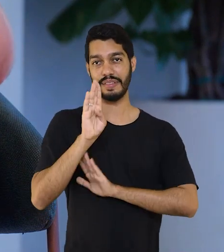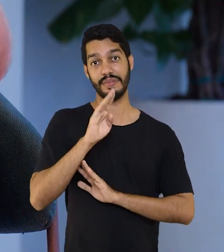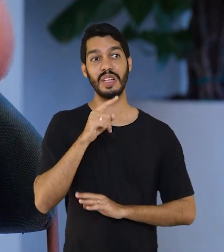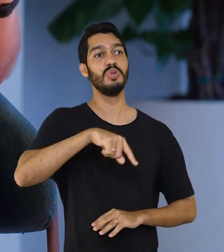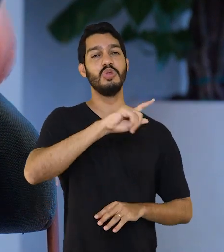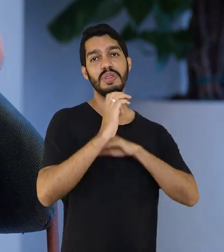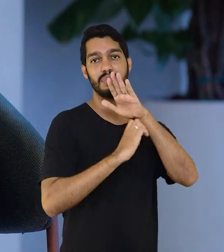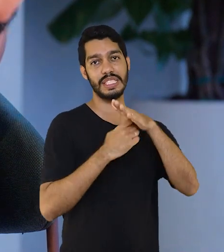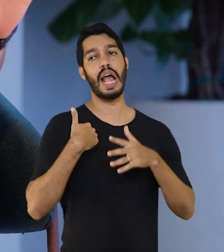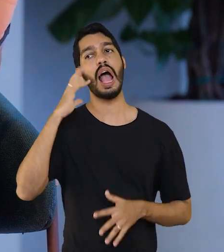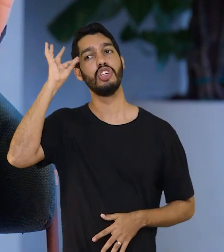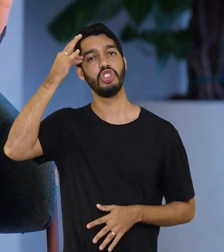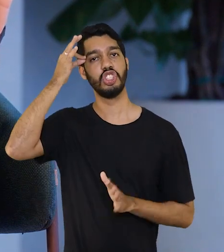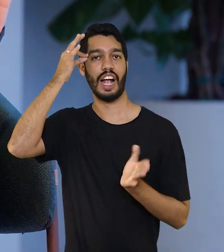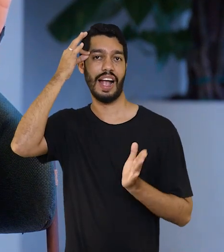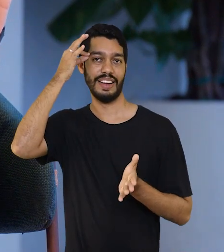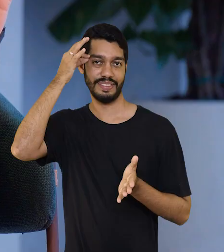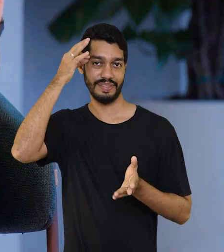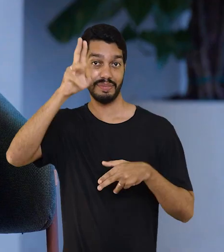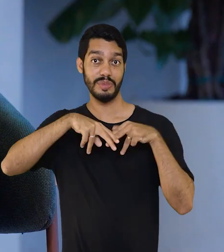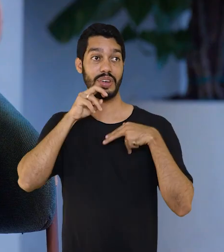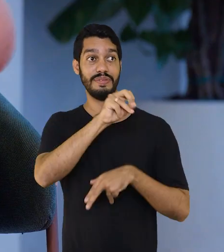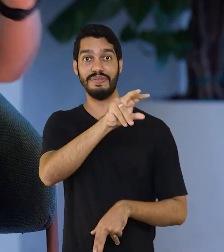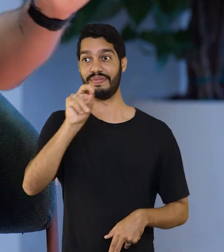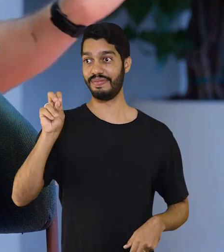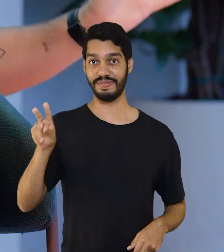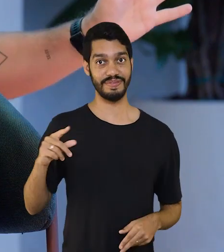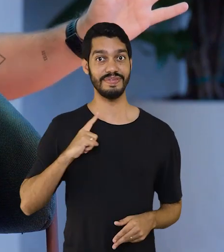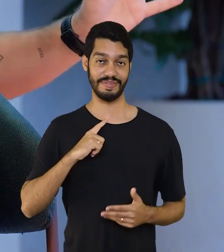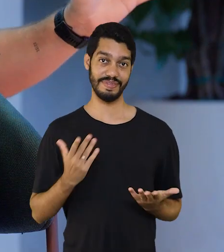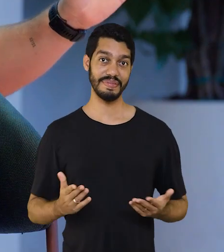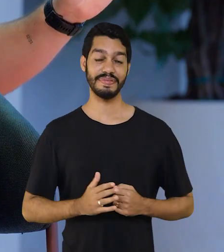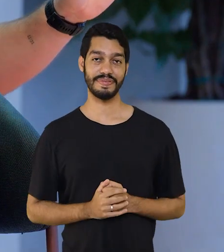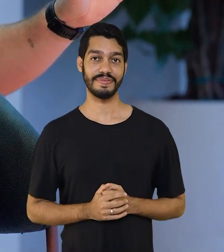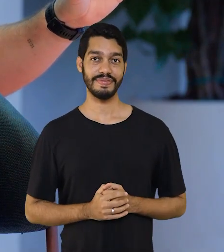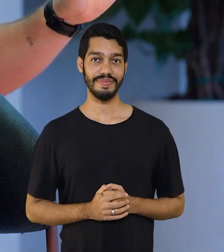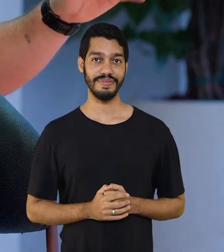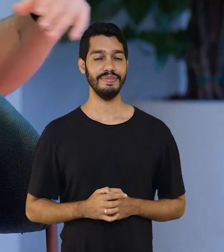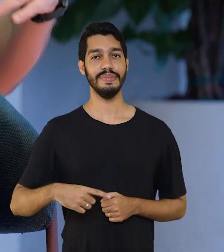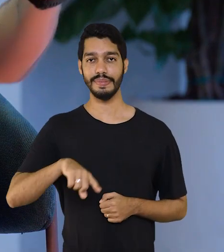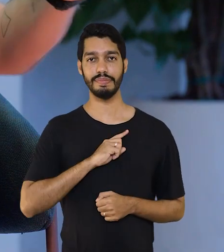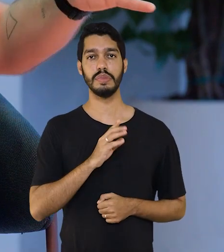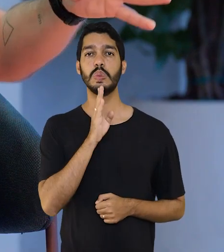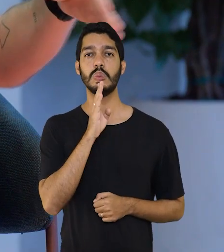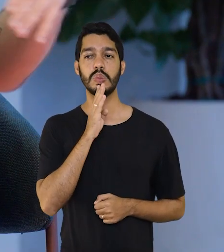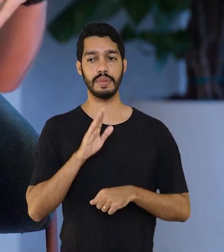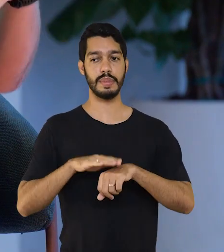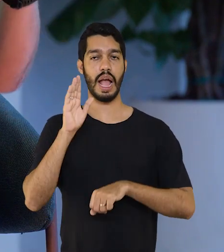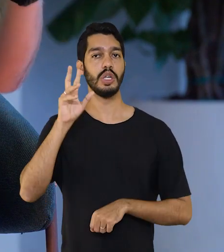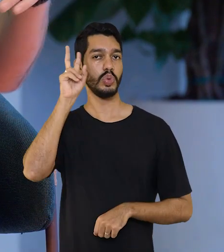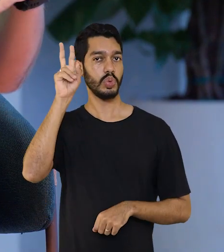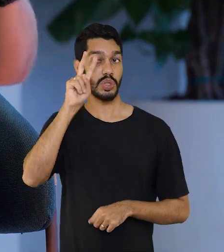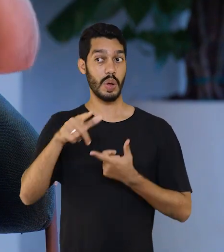artificial uso. Pô, já entendi que isso é importante para mim. Então, enfim, então tem uma... Quando você conhece um